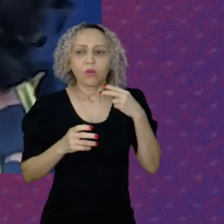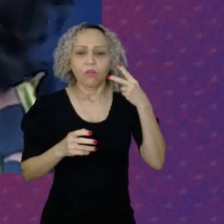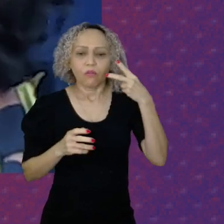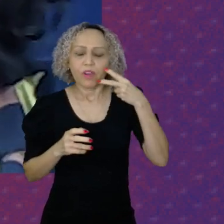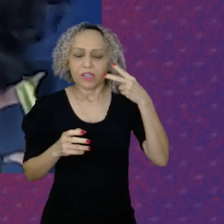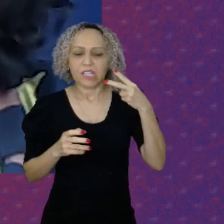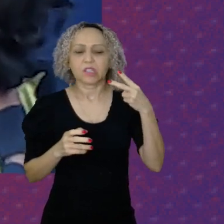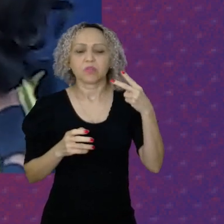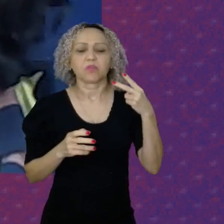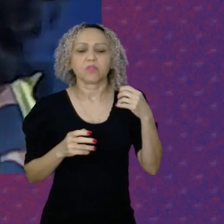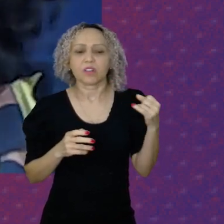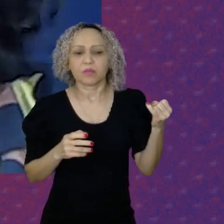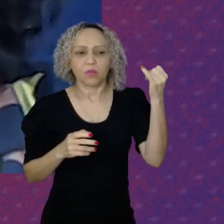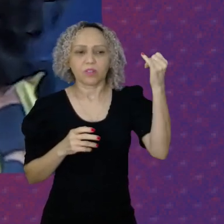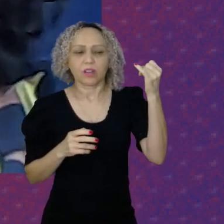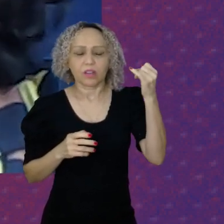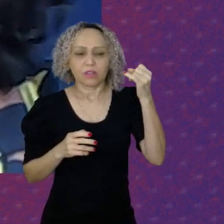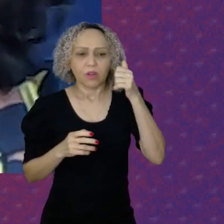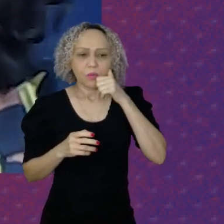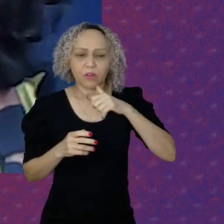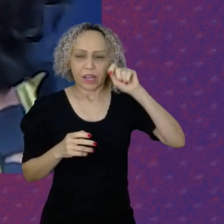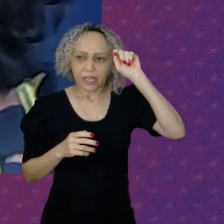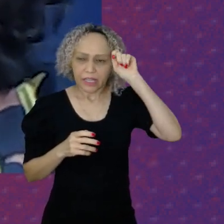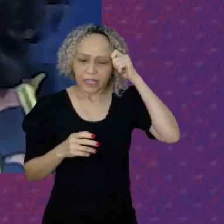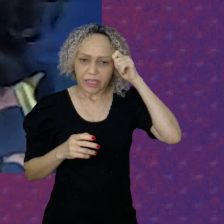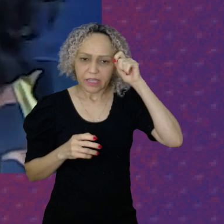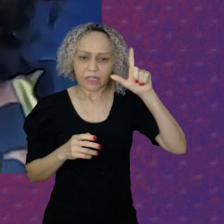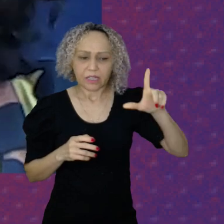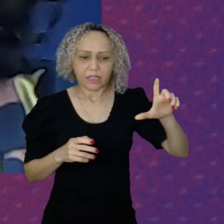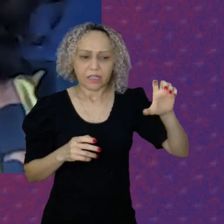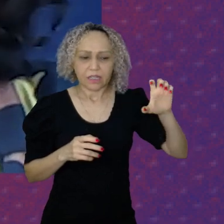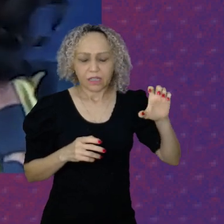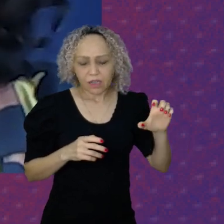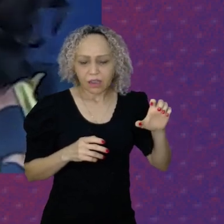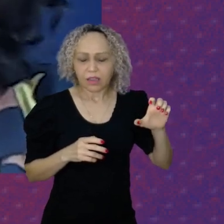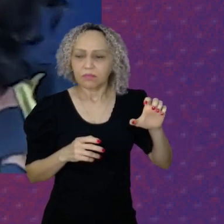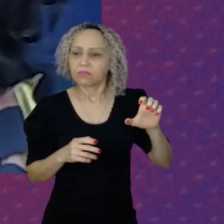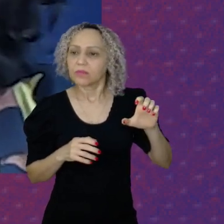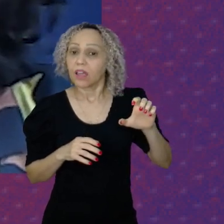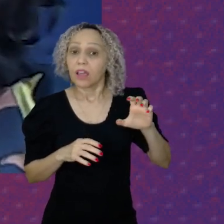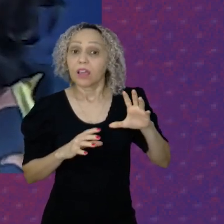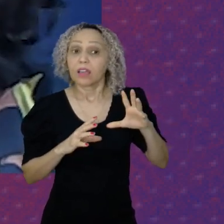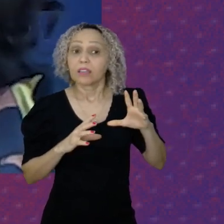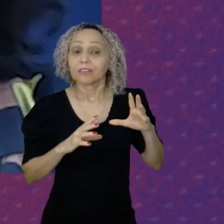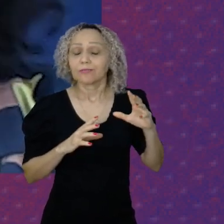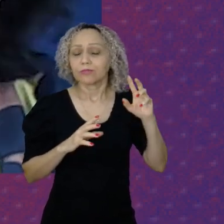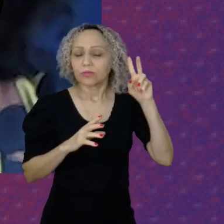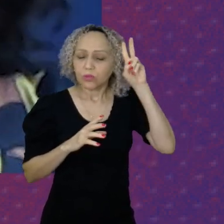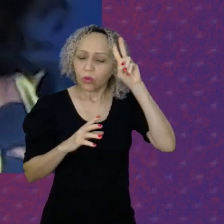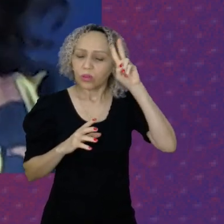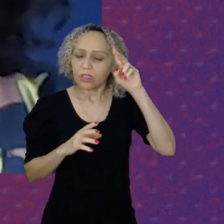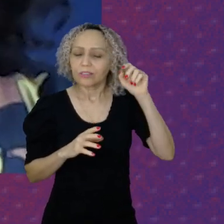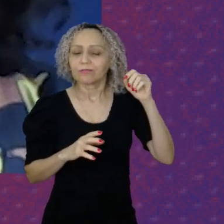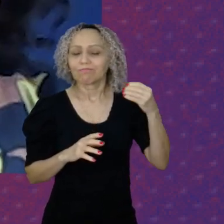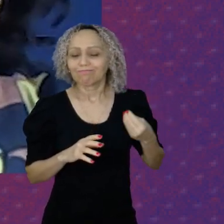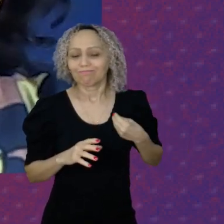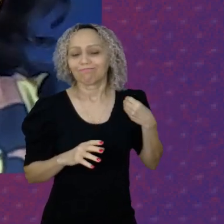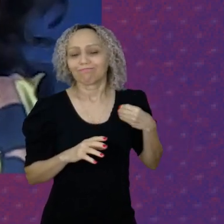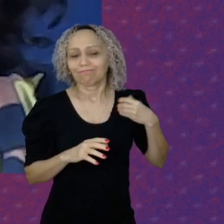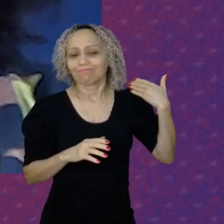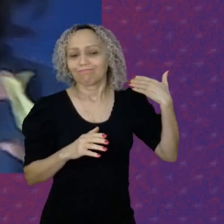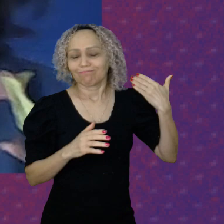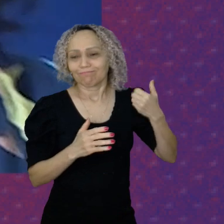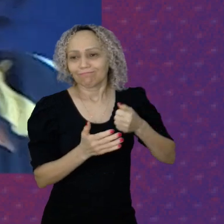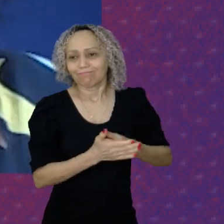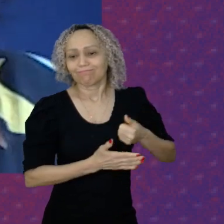mulher negra, lésbica, e toda, né, a história de luta dela. Então, também acredito